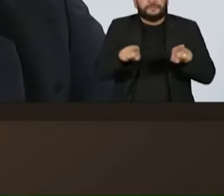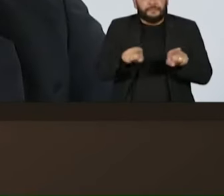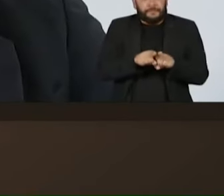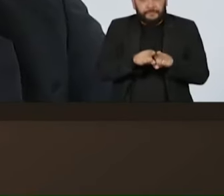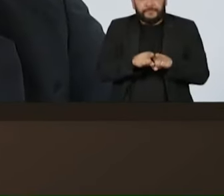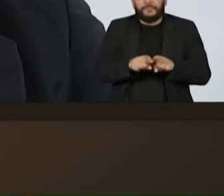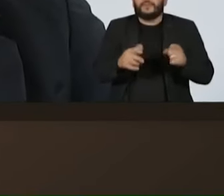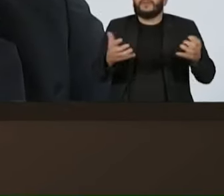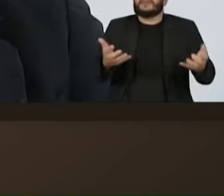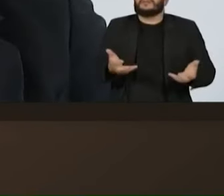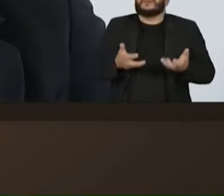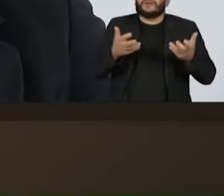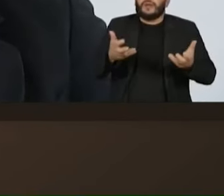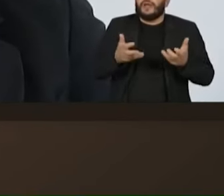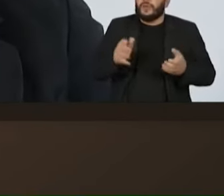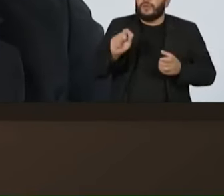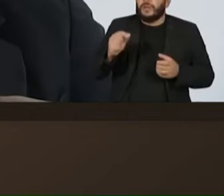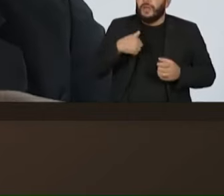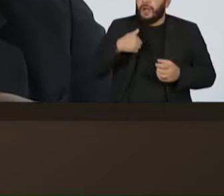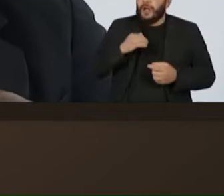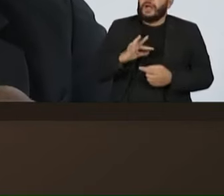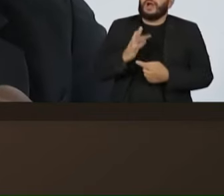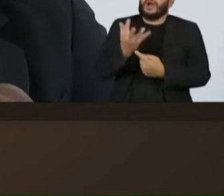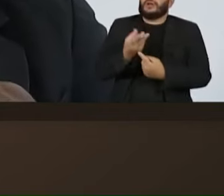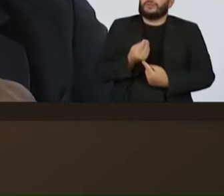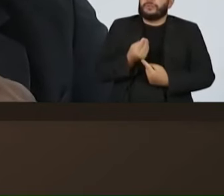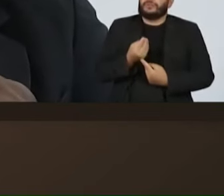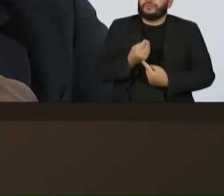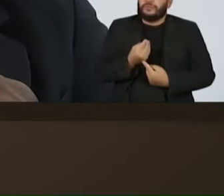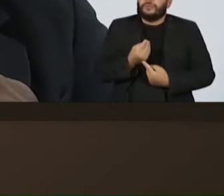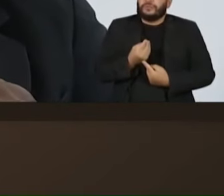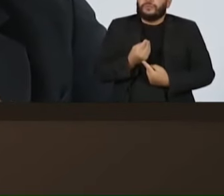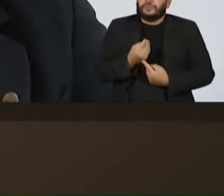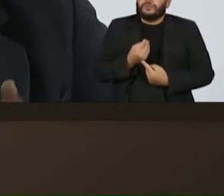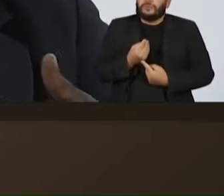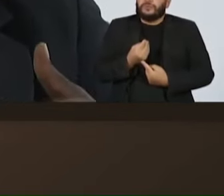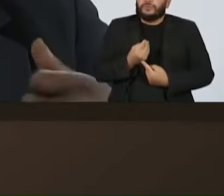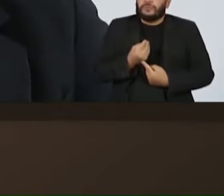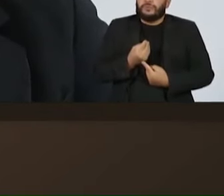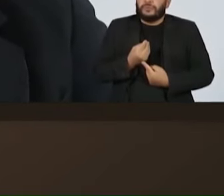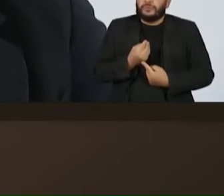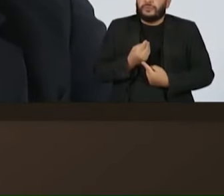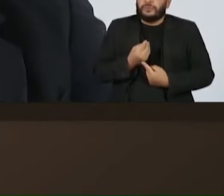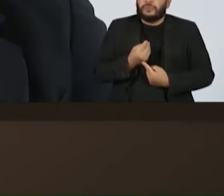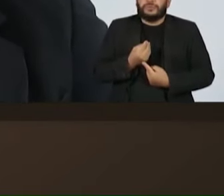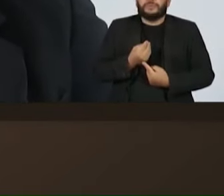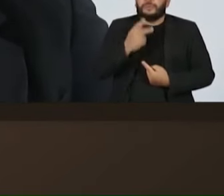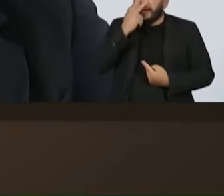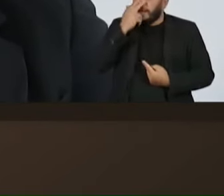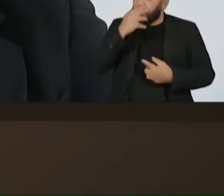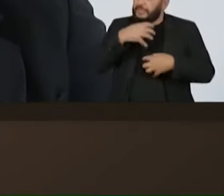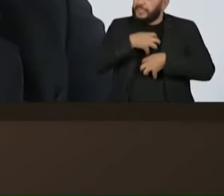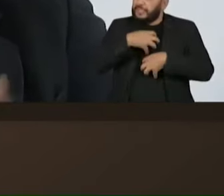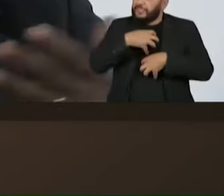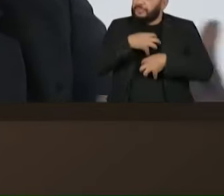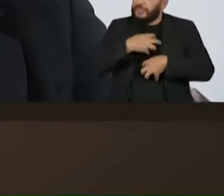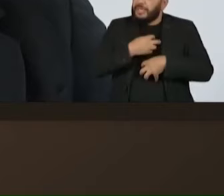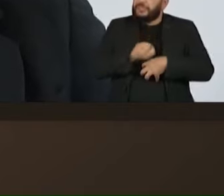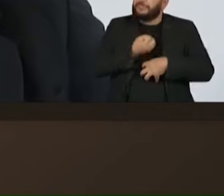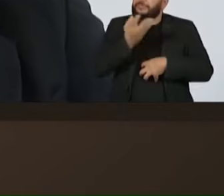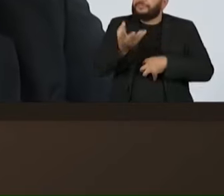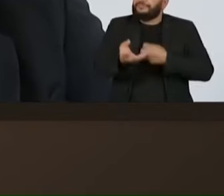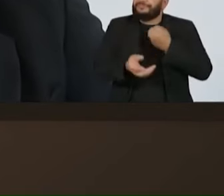Eu queria fazer arte para não só expressar os meus sentimentos, mas os sentimentos do